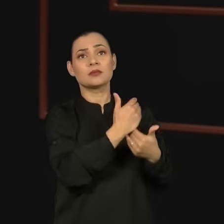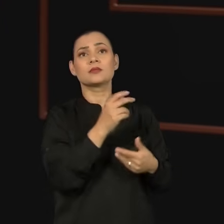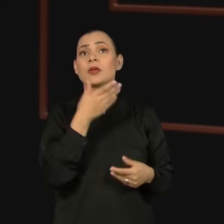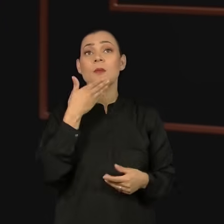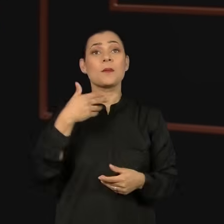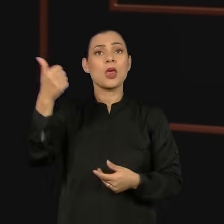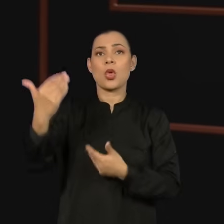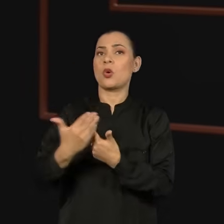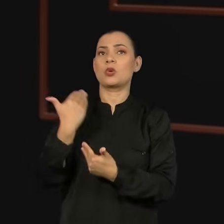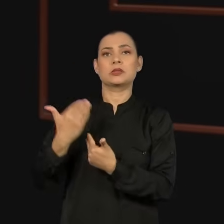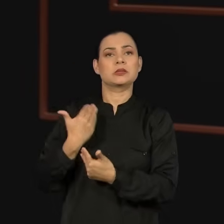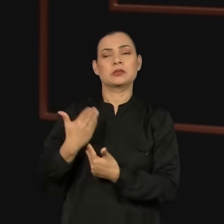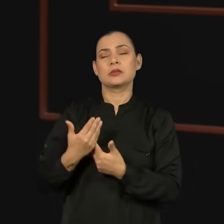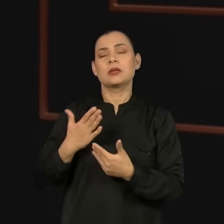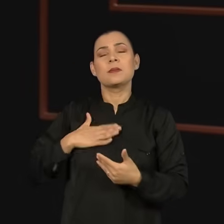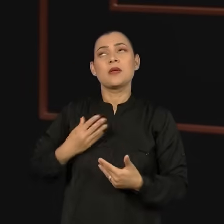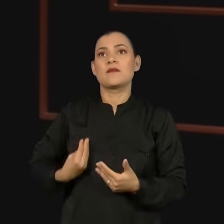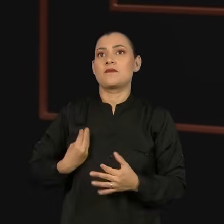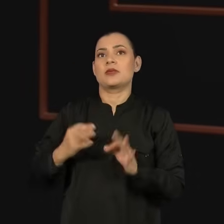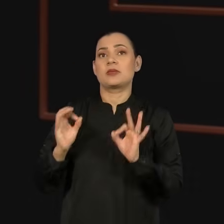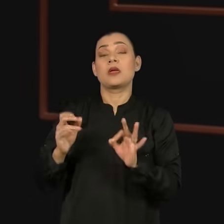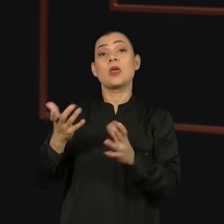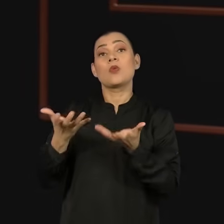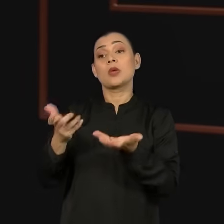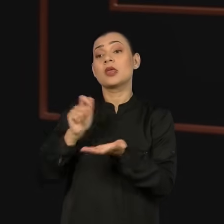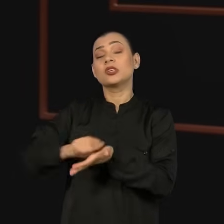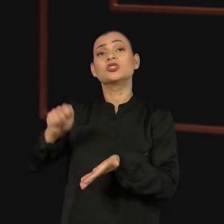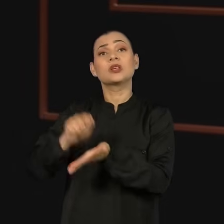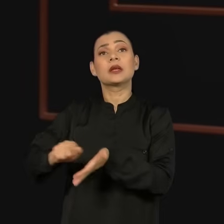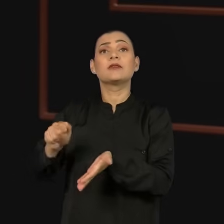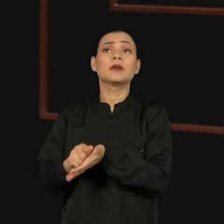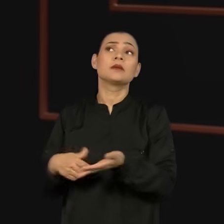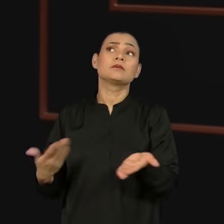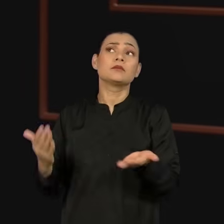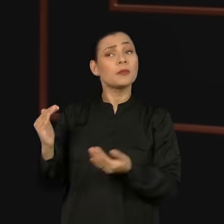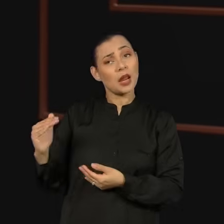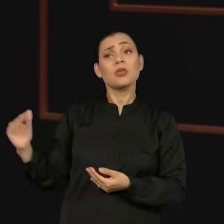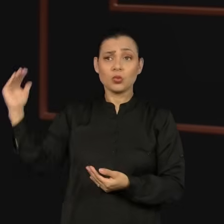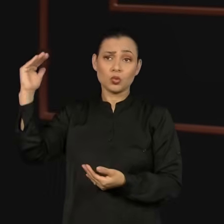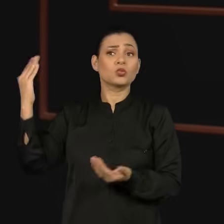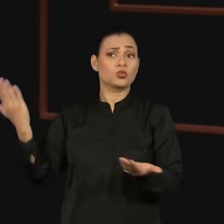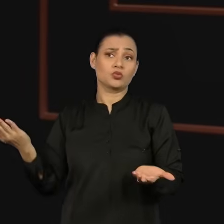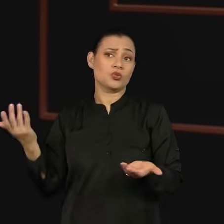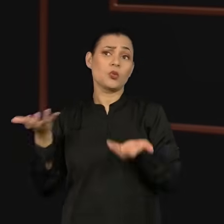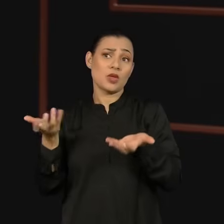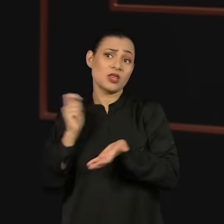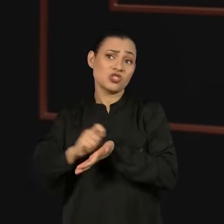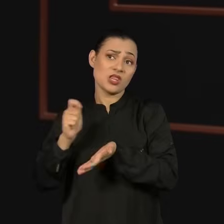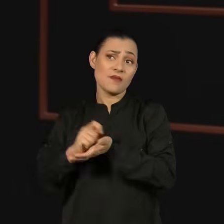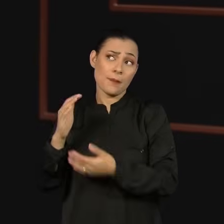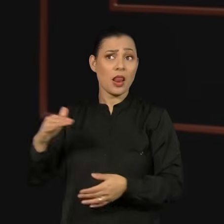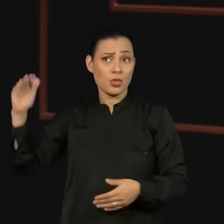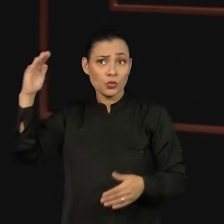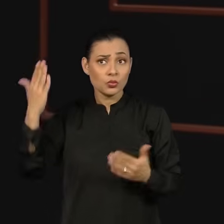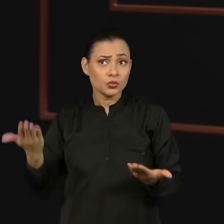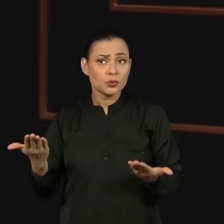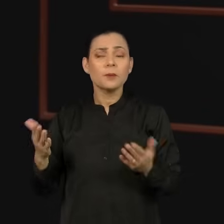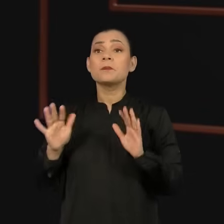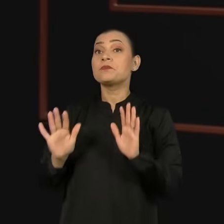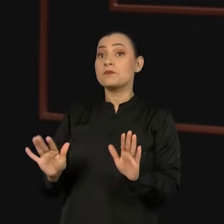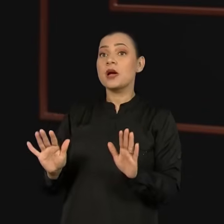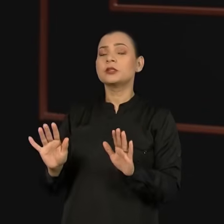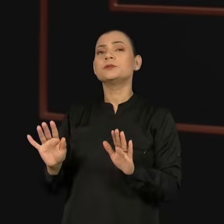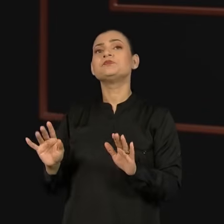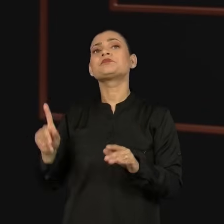na minha vida. Na verdade, eu queria escrever para adultos, o público em geral, né? Mas aí eu